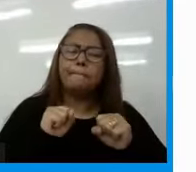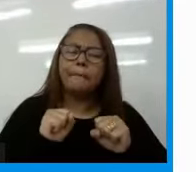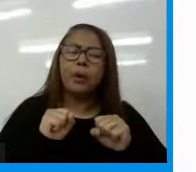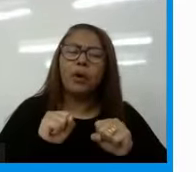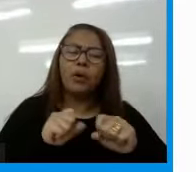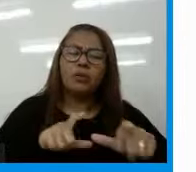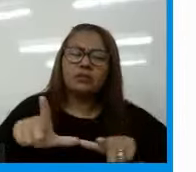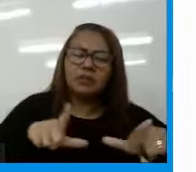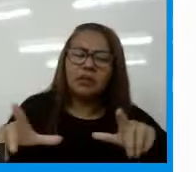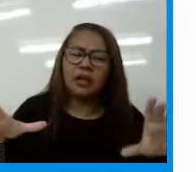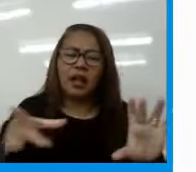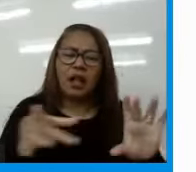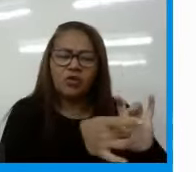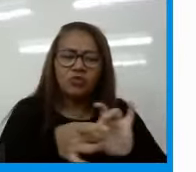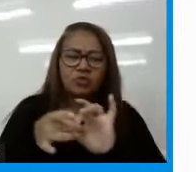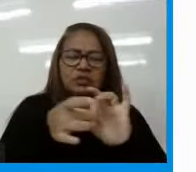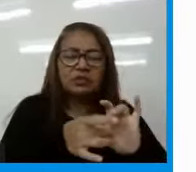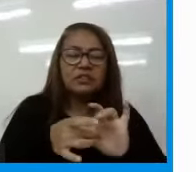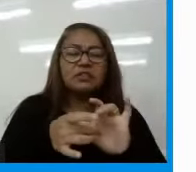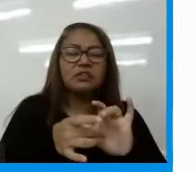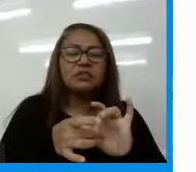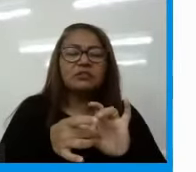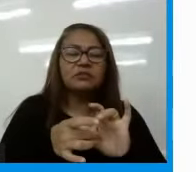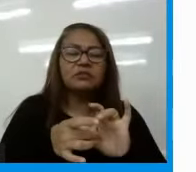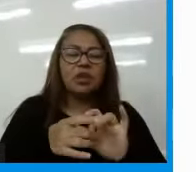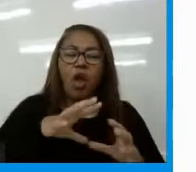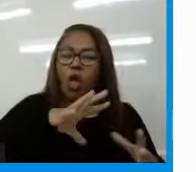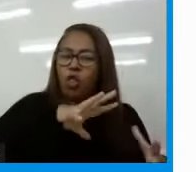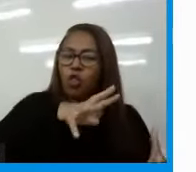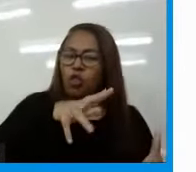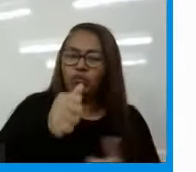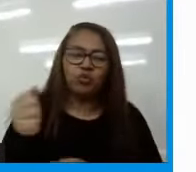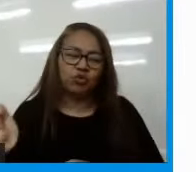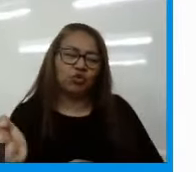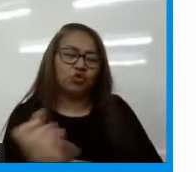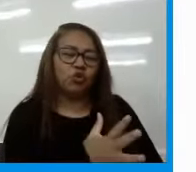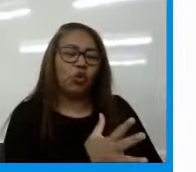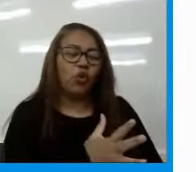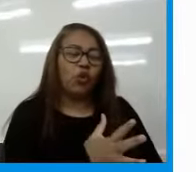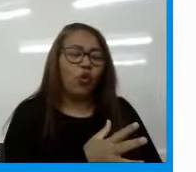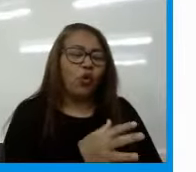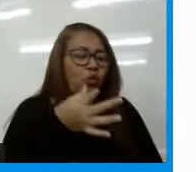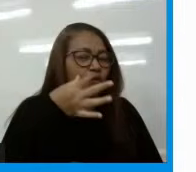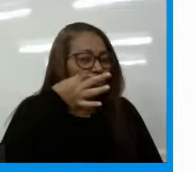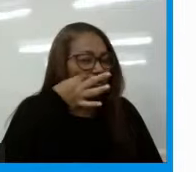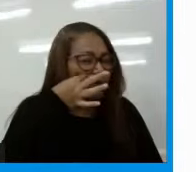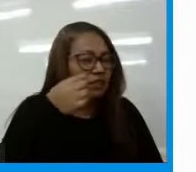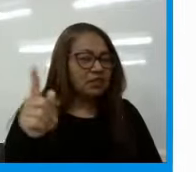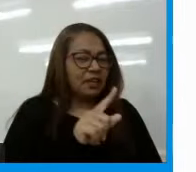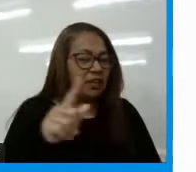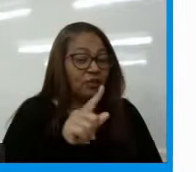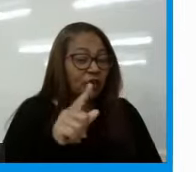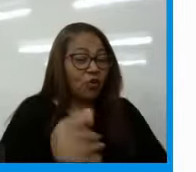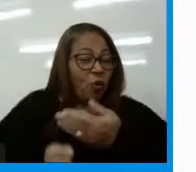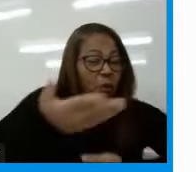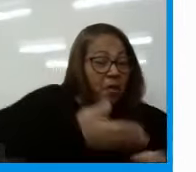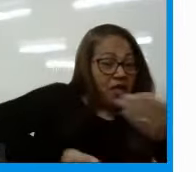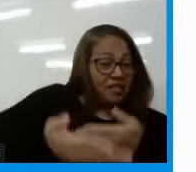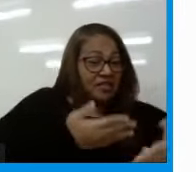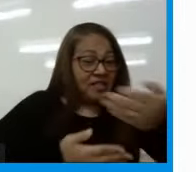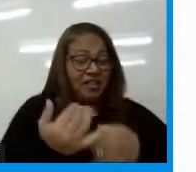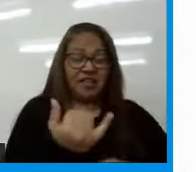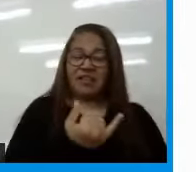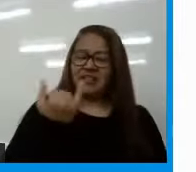ao mesmo tempo. No mundo atual, pessoal, nesse novo não presencial, compartilhar é fundamental.